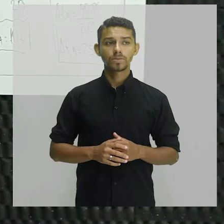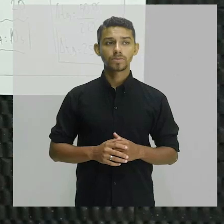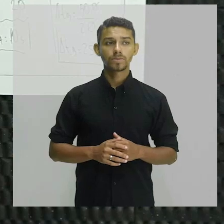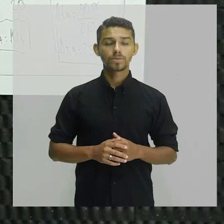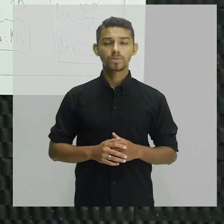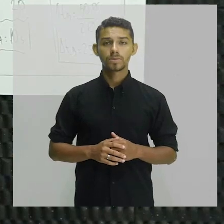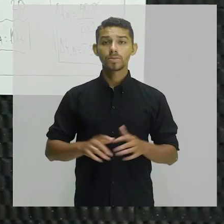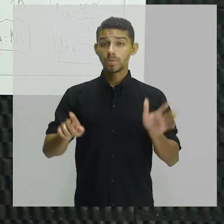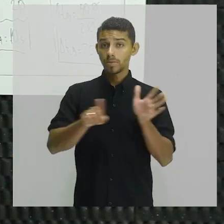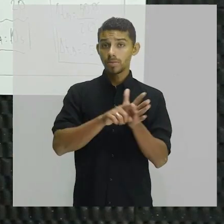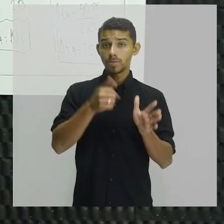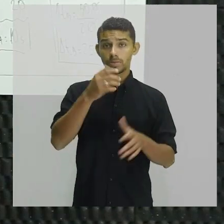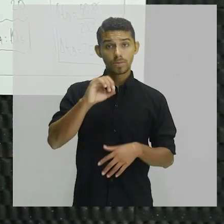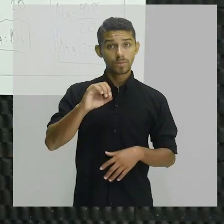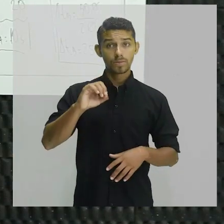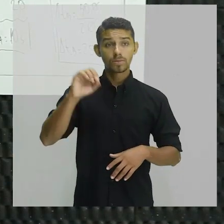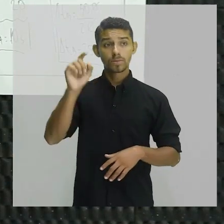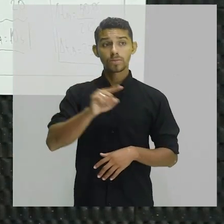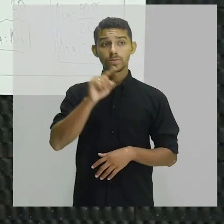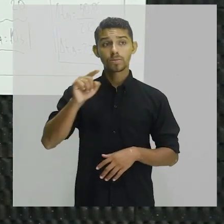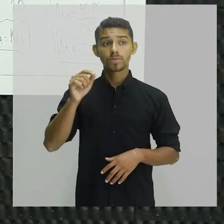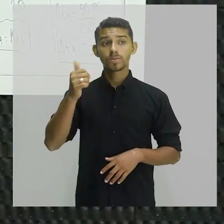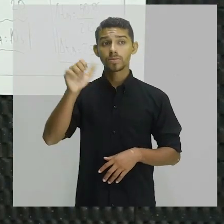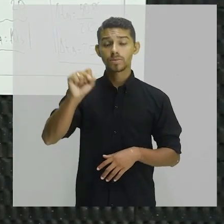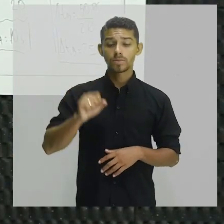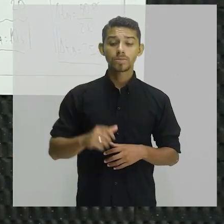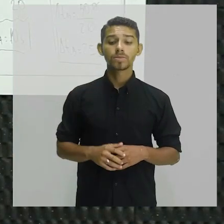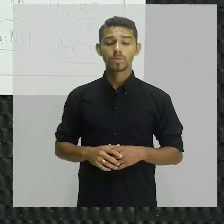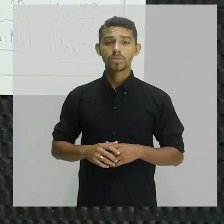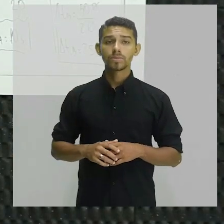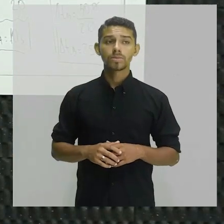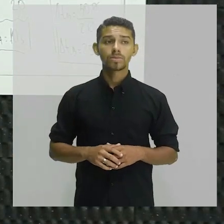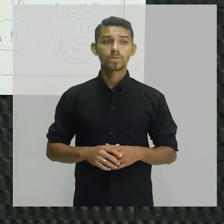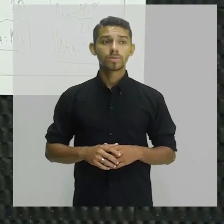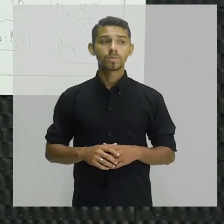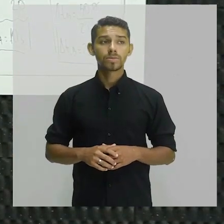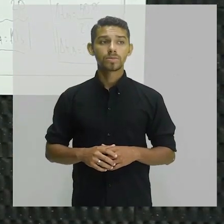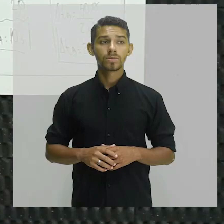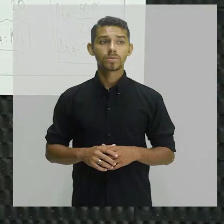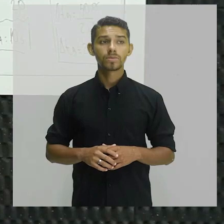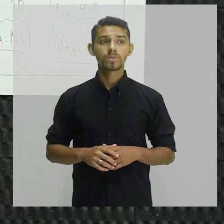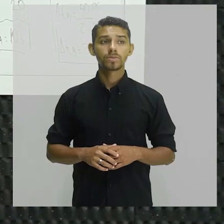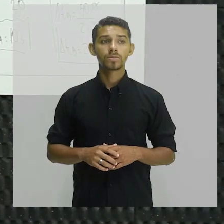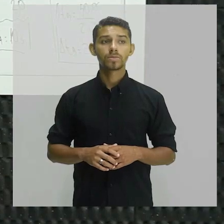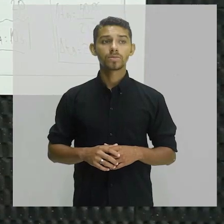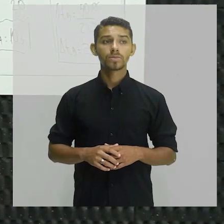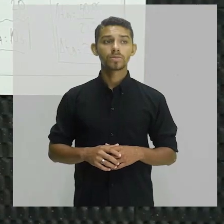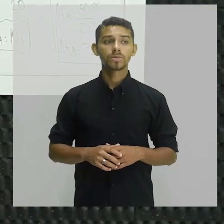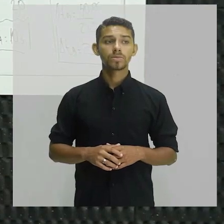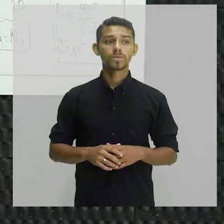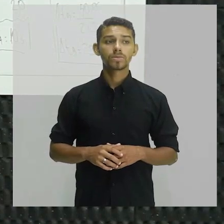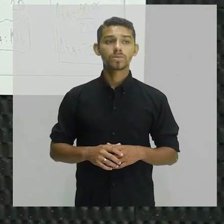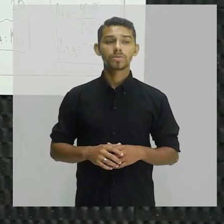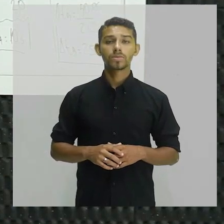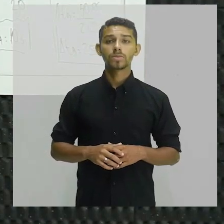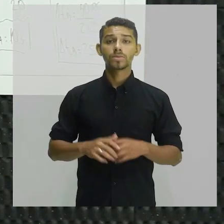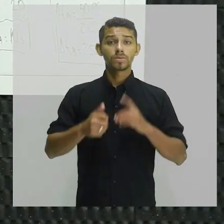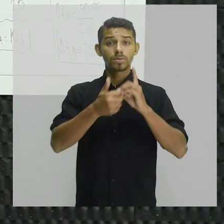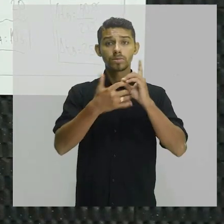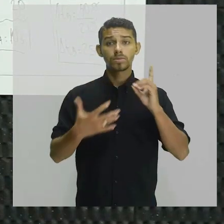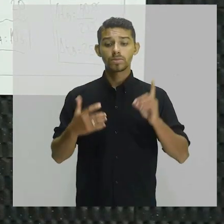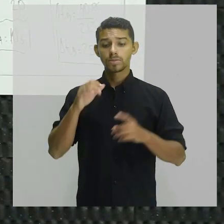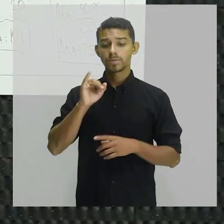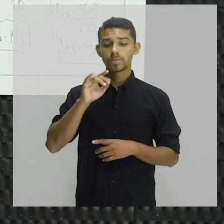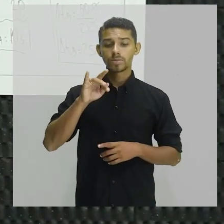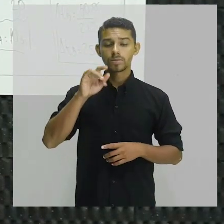Menos 10 que dá 18. Então dá para fazer uma diferença, tá ok? Quando você fizer aí esses dados